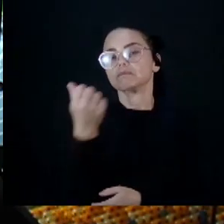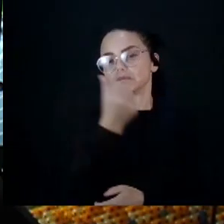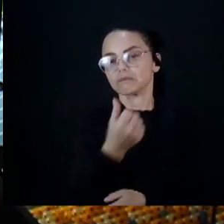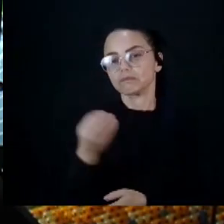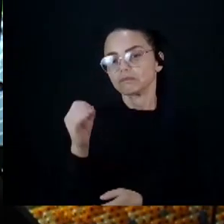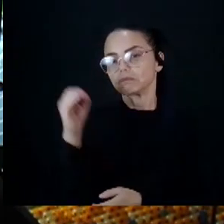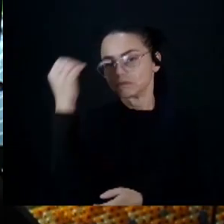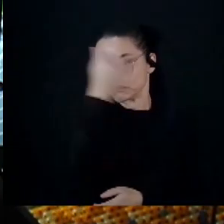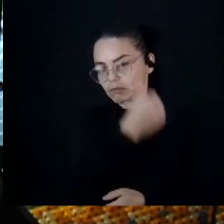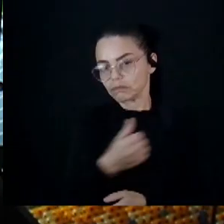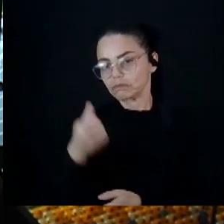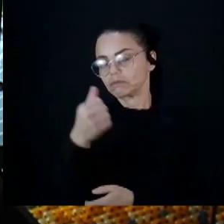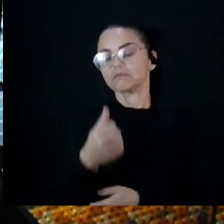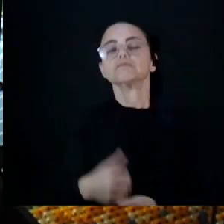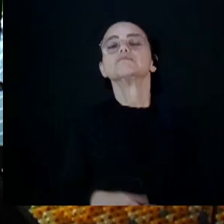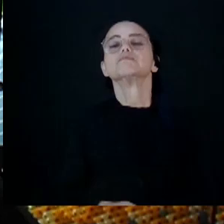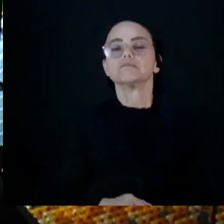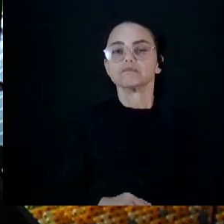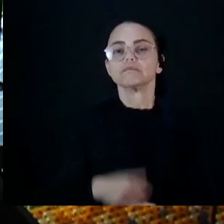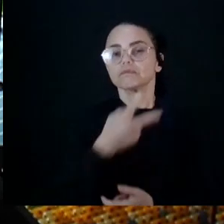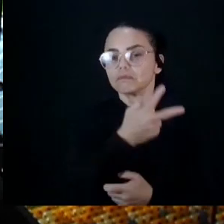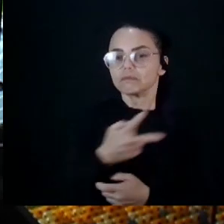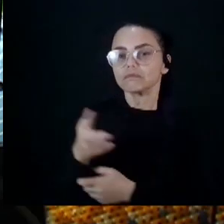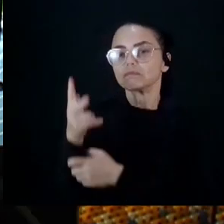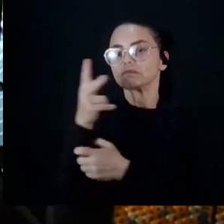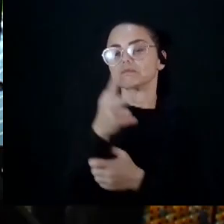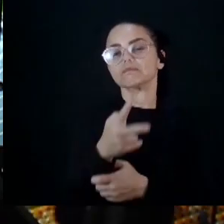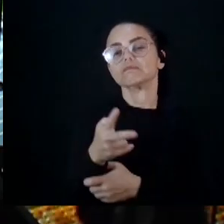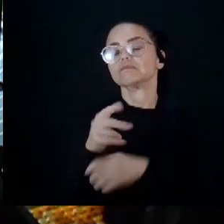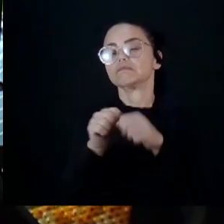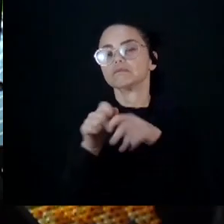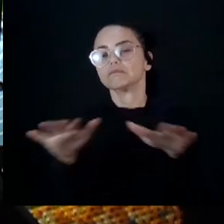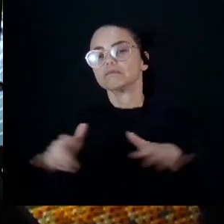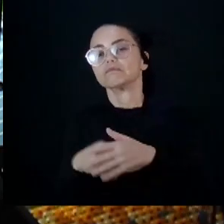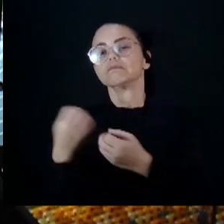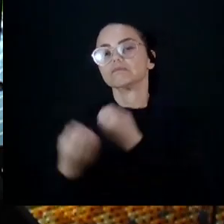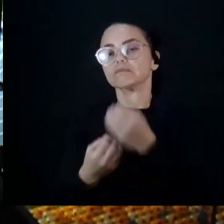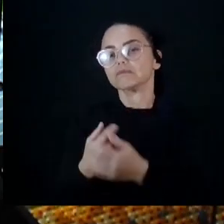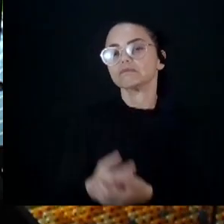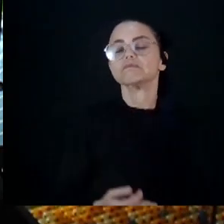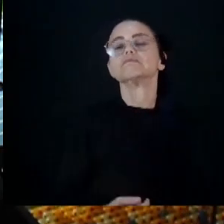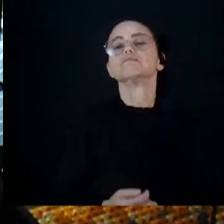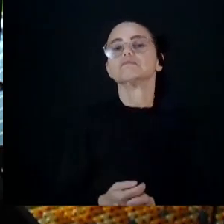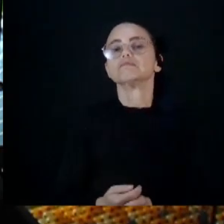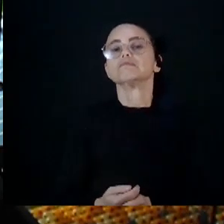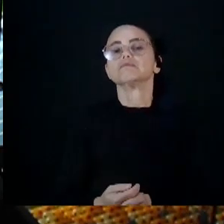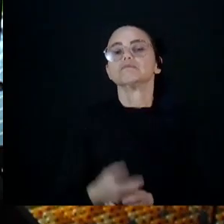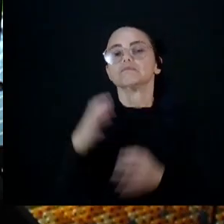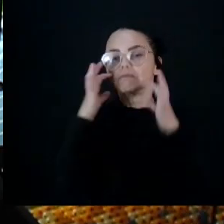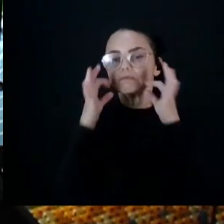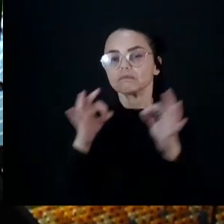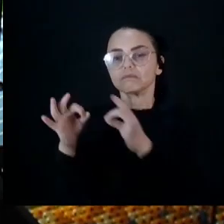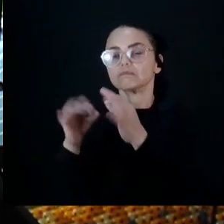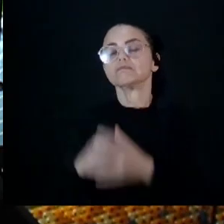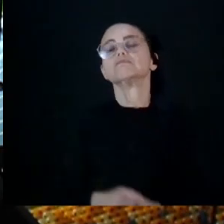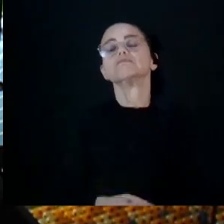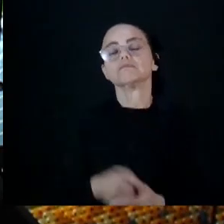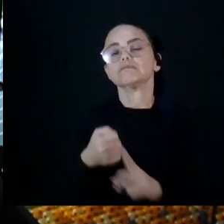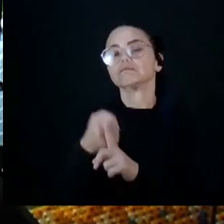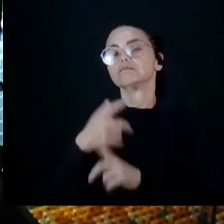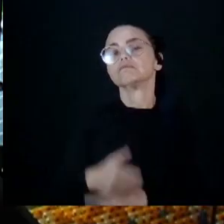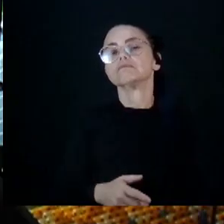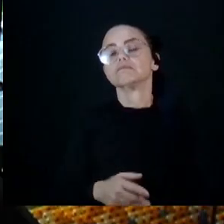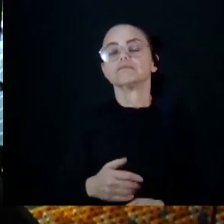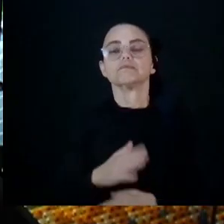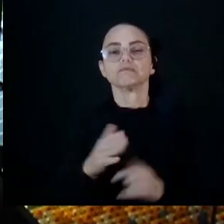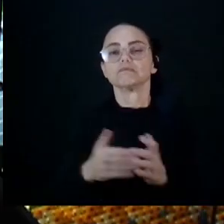o meio, né? Com que é transmitido, né? A forma como aquilo é transmitido, acho que isso vai ser um impacto mais direto.